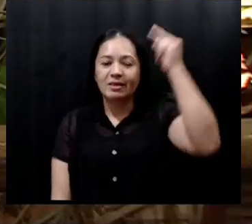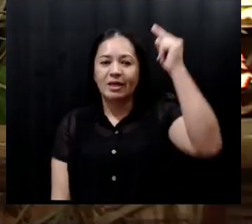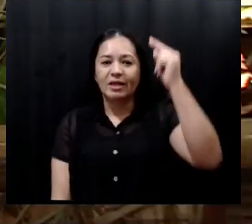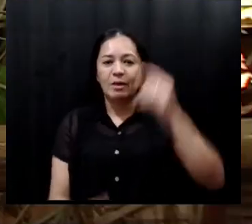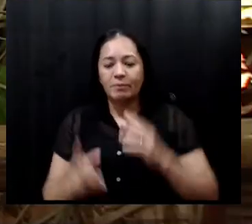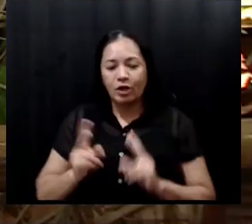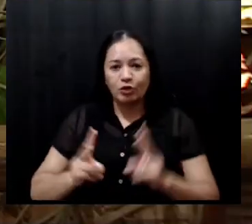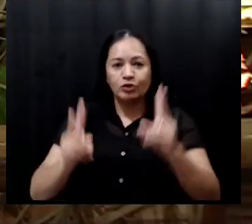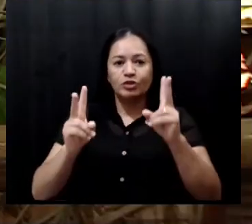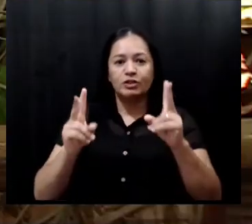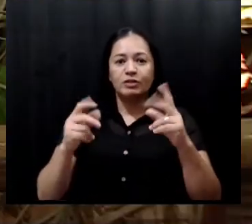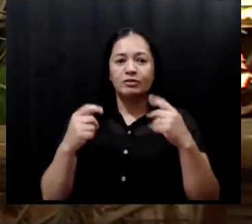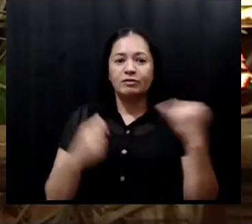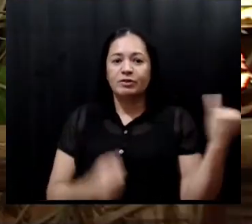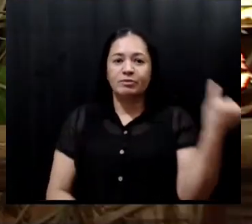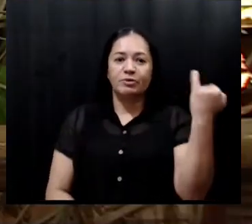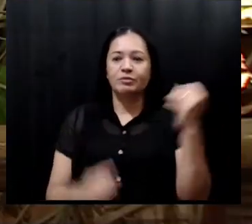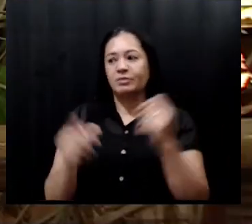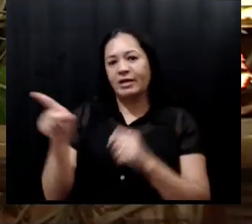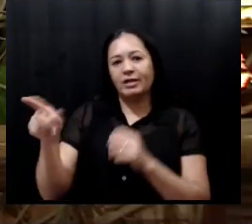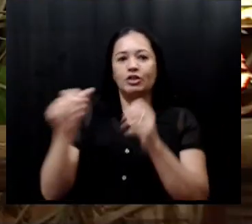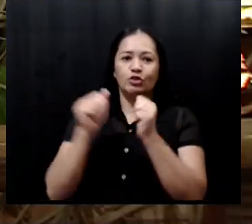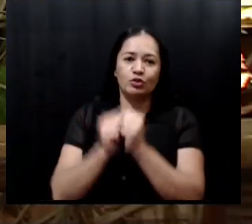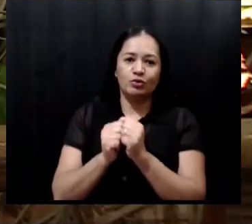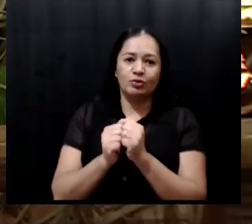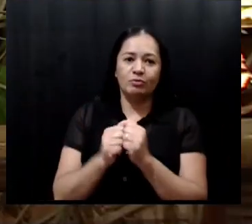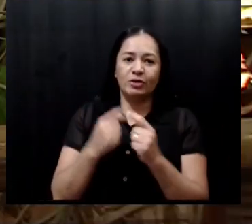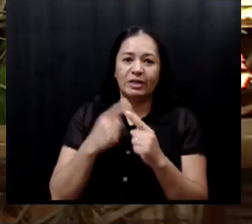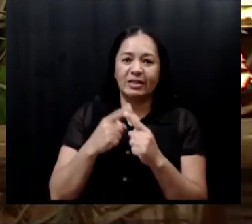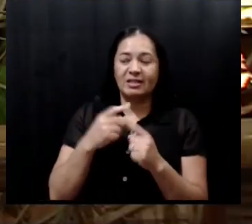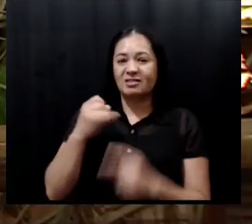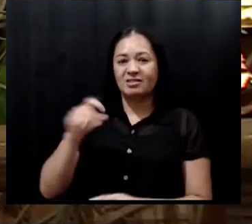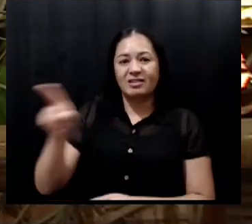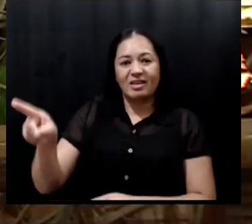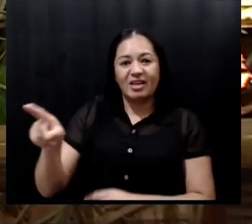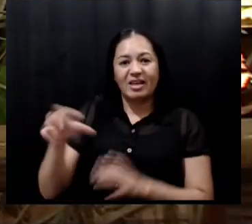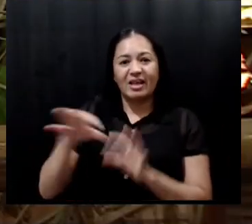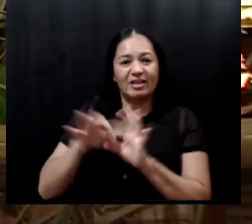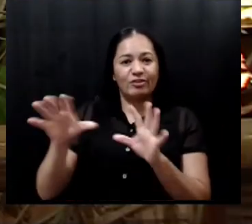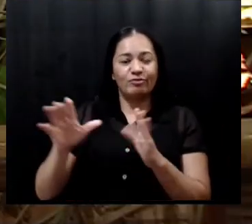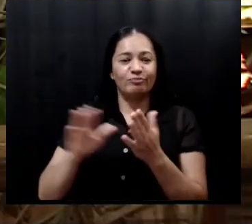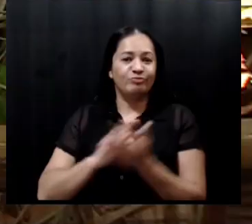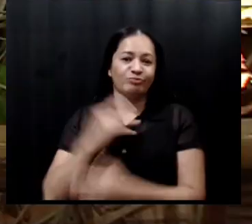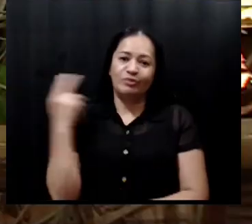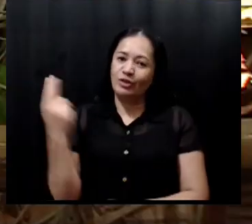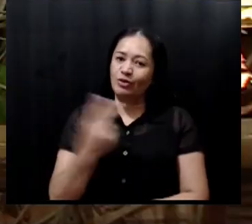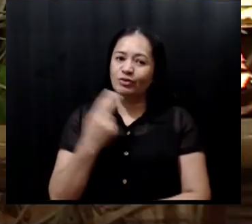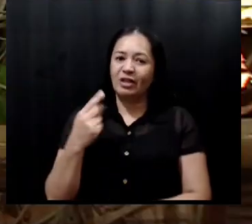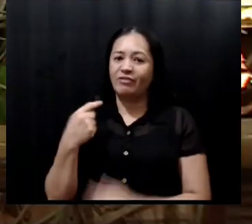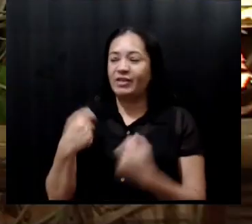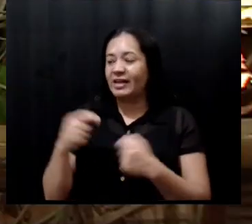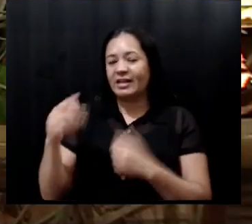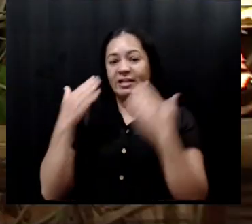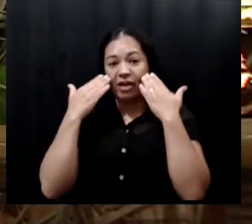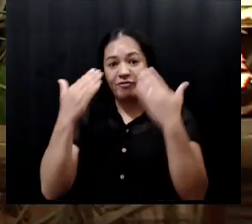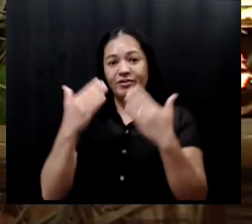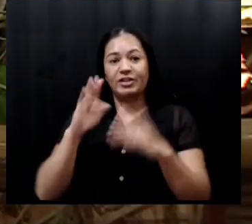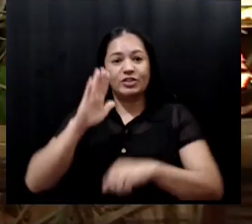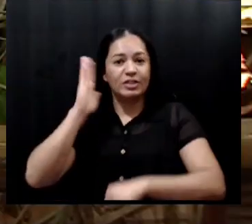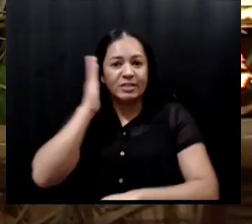Henri. Senão, sem ele, a gente não conseguiria. Precisava de uma pessoa que estivesse à frente do negócio, que sabia como funcionava